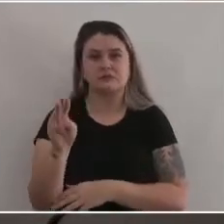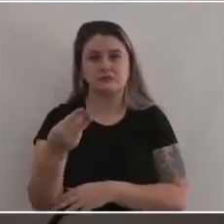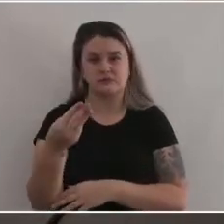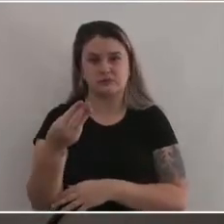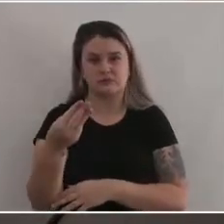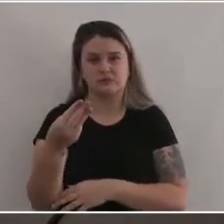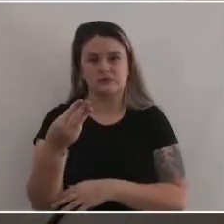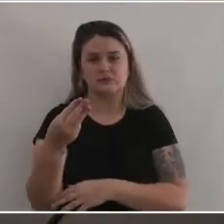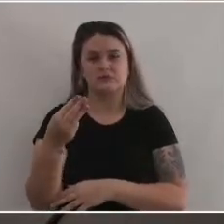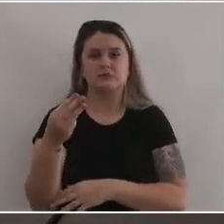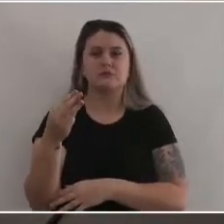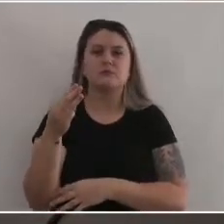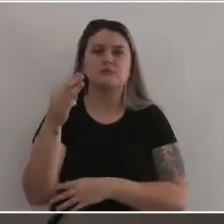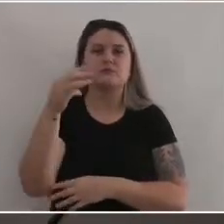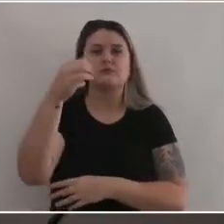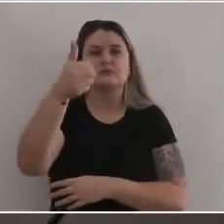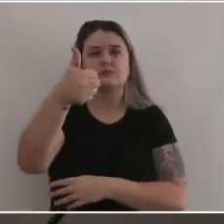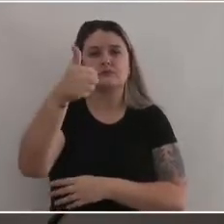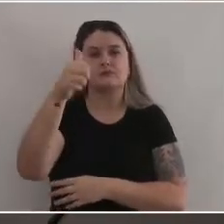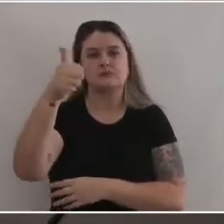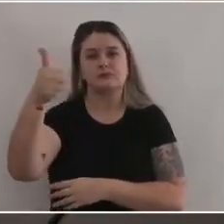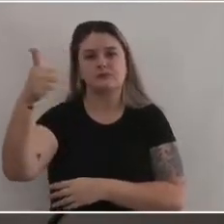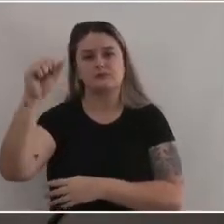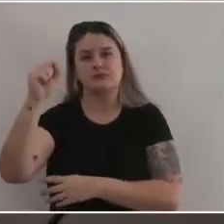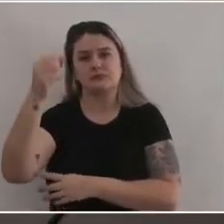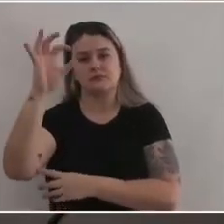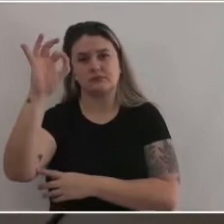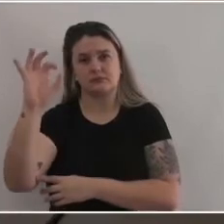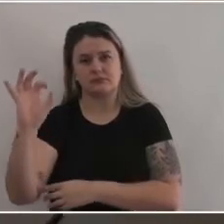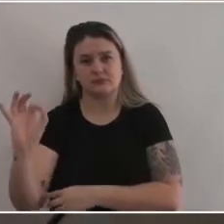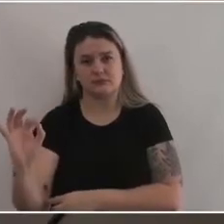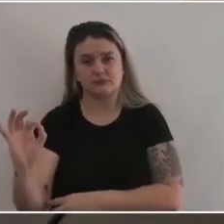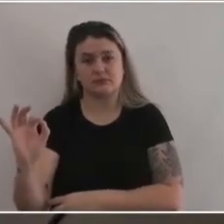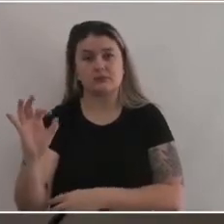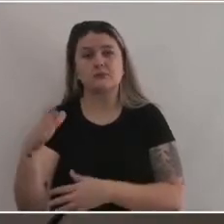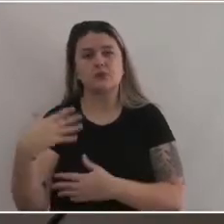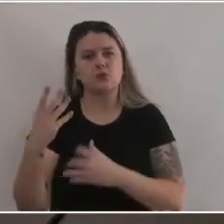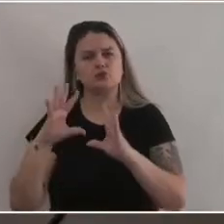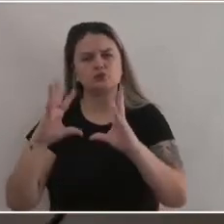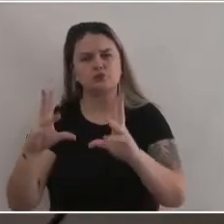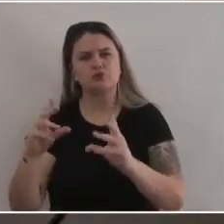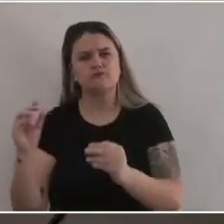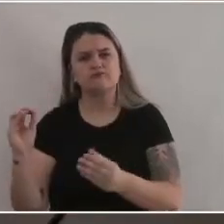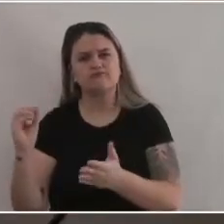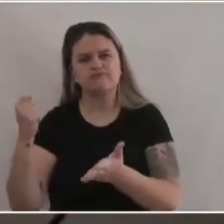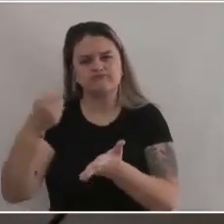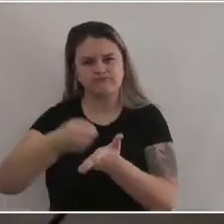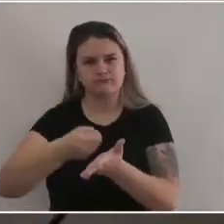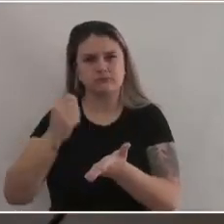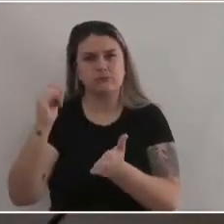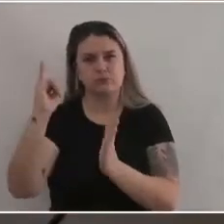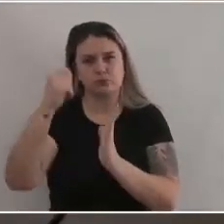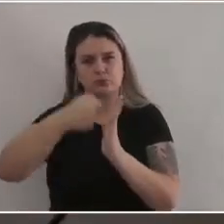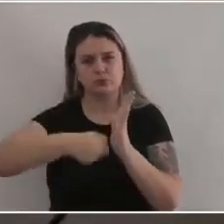17.792.000, um percentual de 118%. Essas contribuições